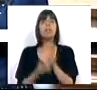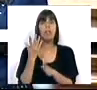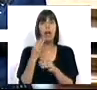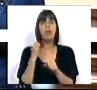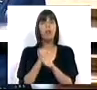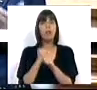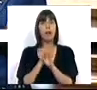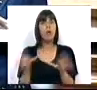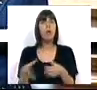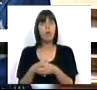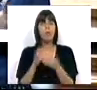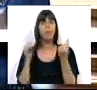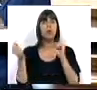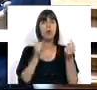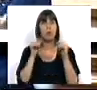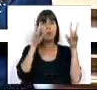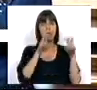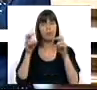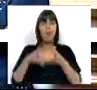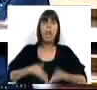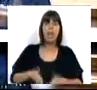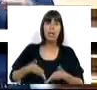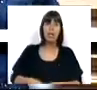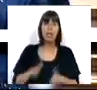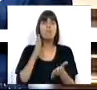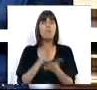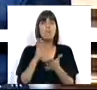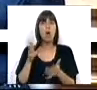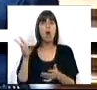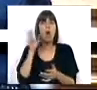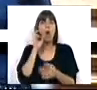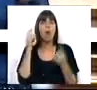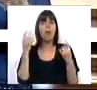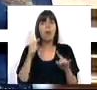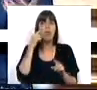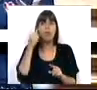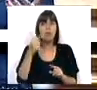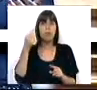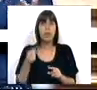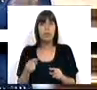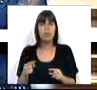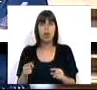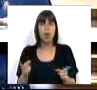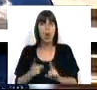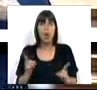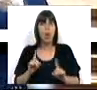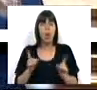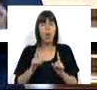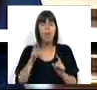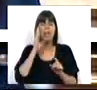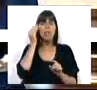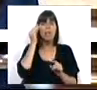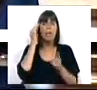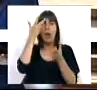grupo de trabalho para discutir as matérias de natalidade só para ouvir especialistas, não é para ter em